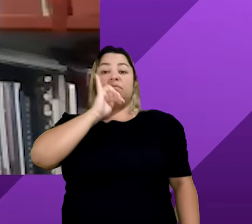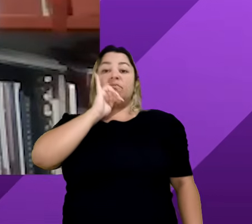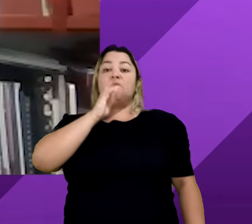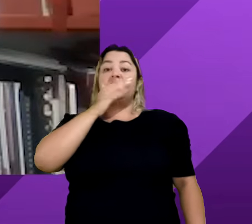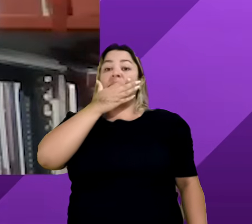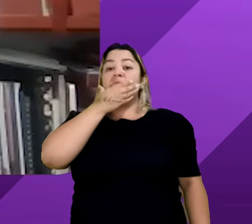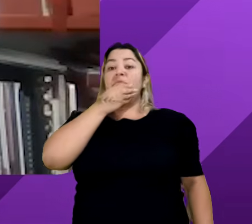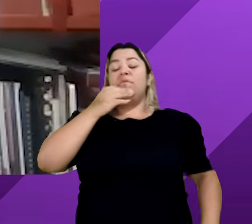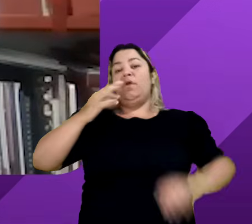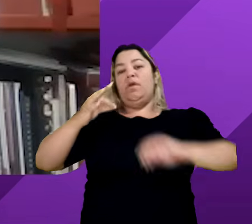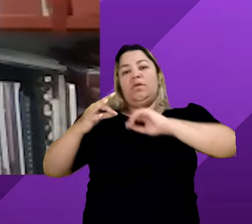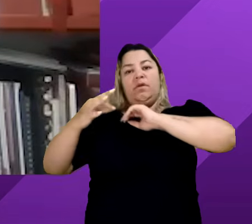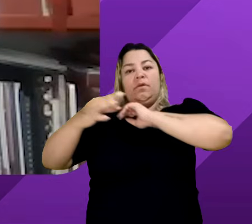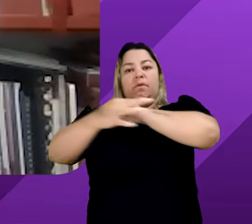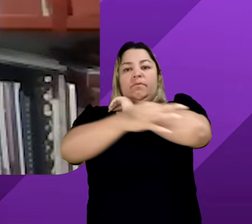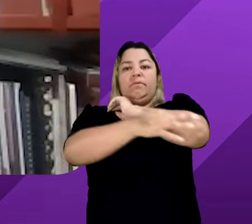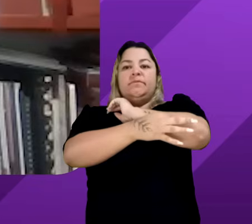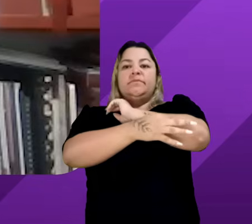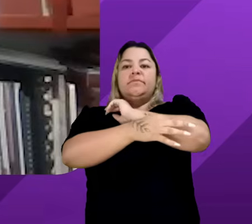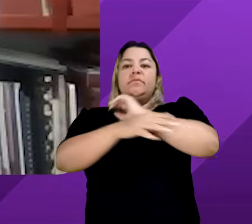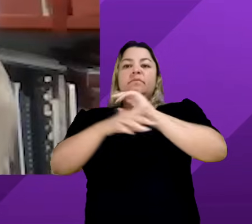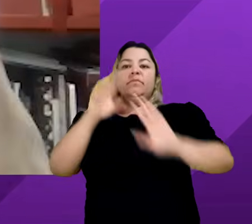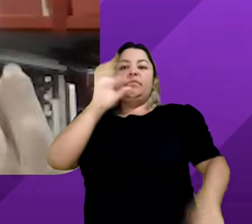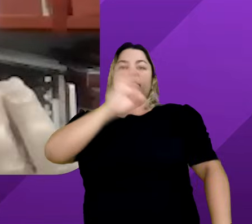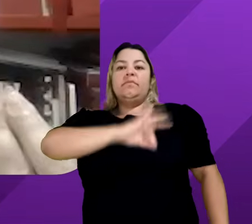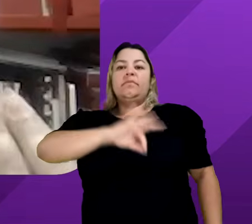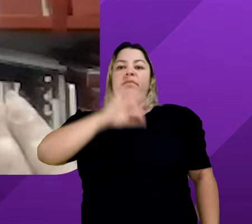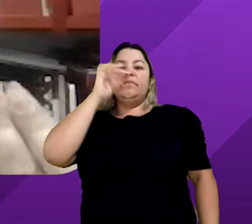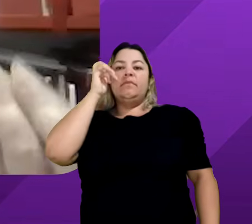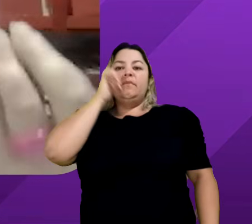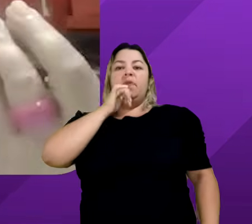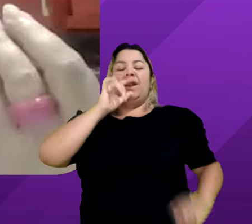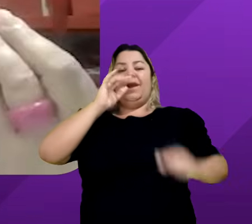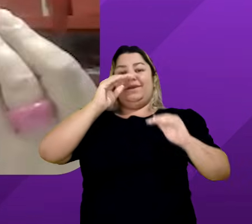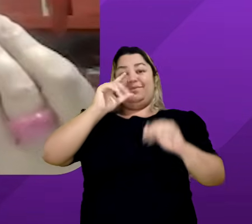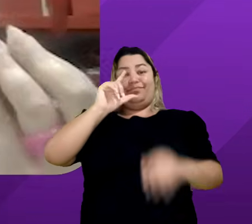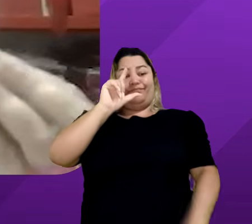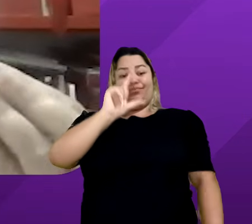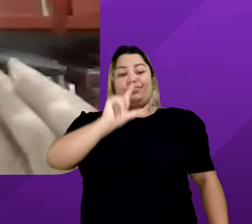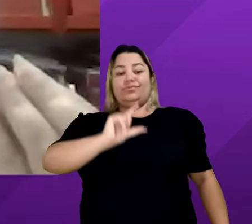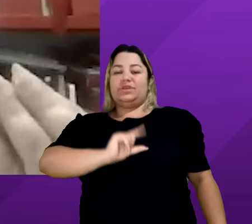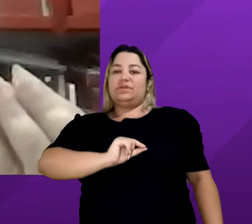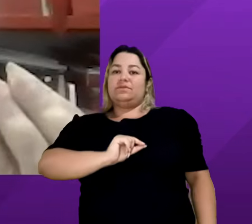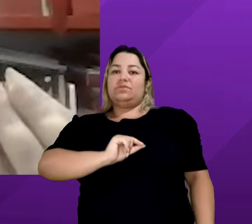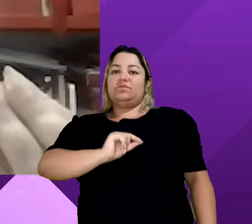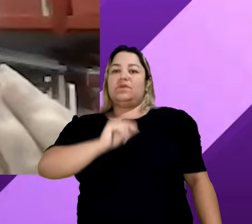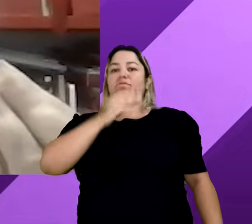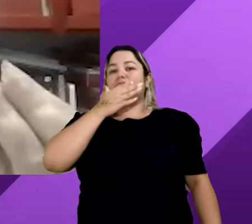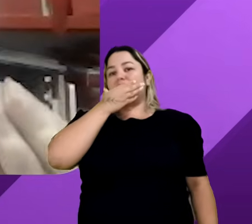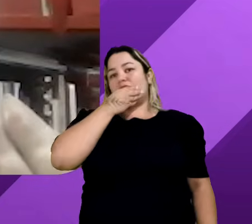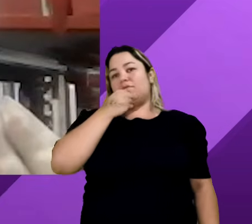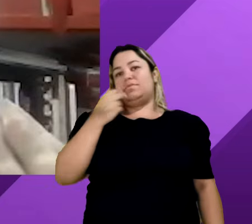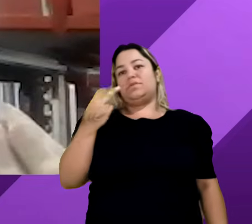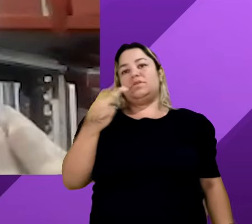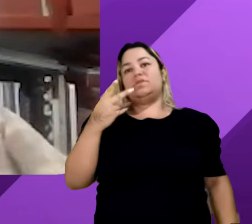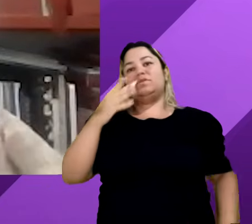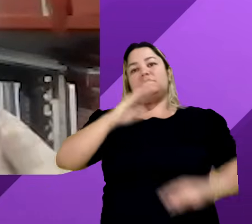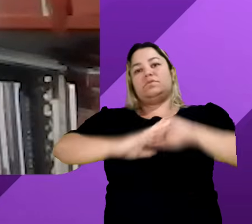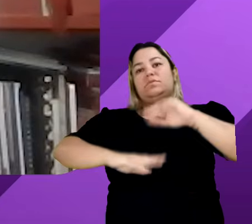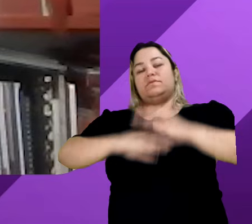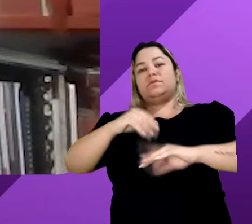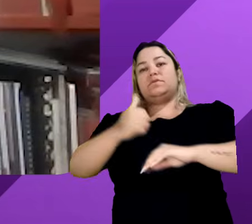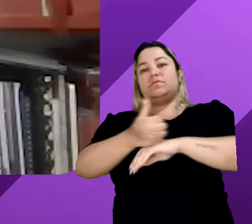engenheiros. O salário das mulheres é bem menor do que o salário dos homens nessas duas profissões.